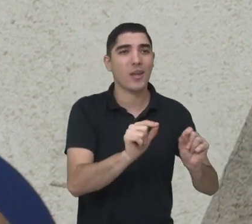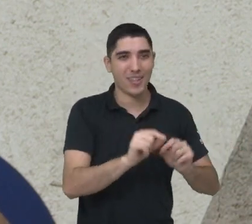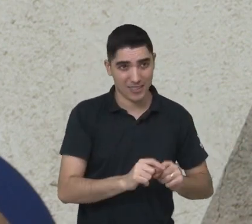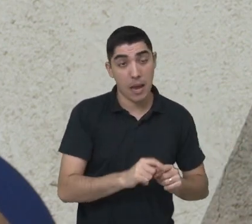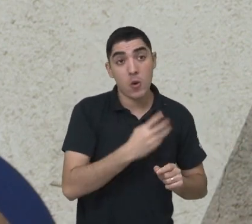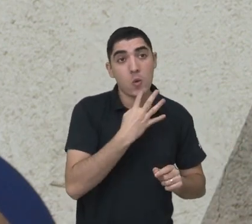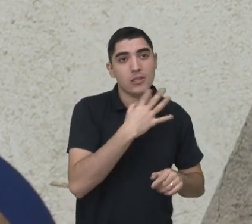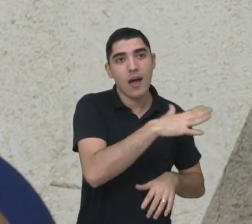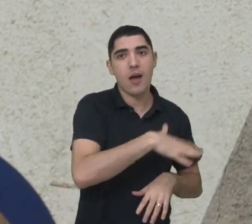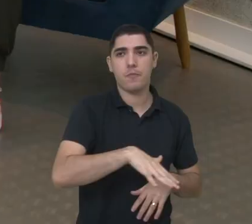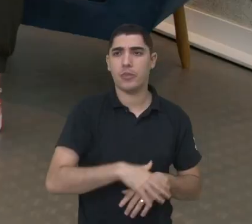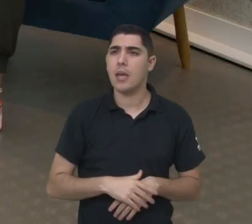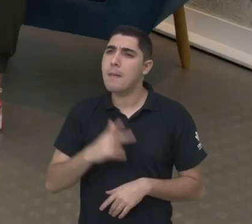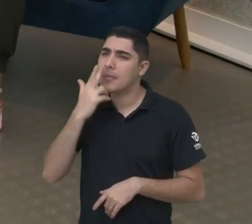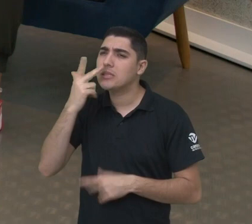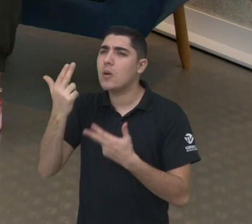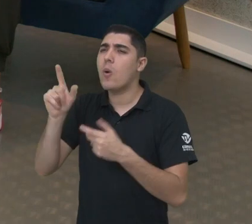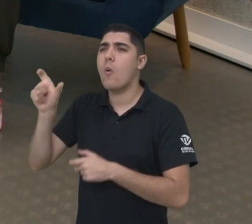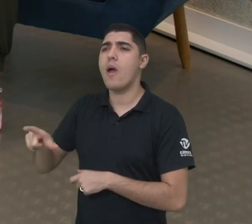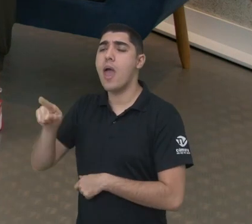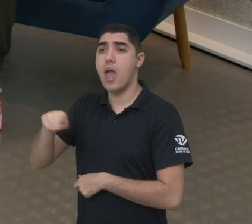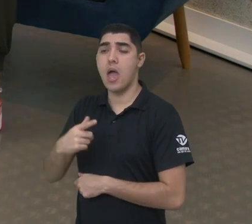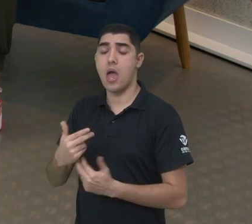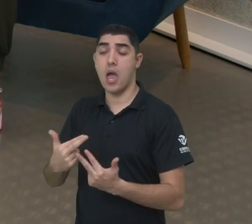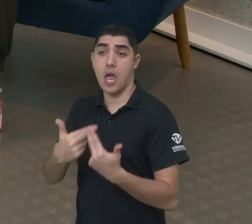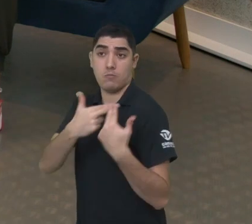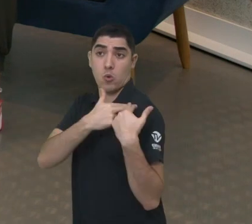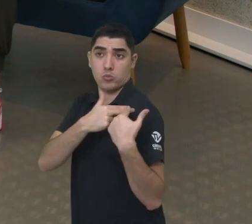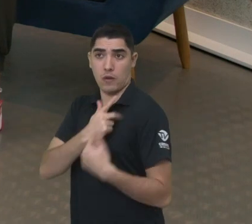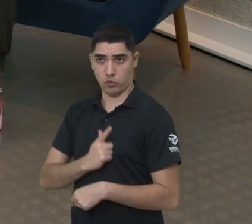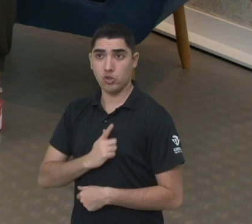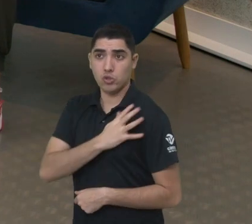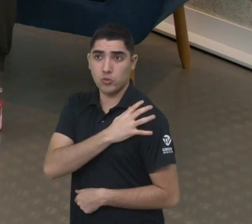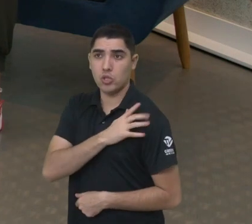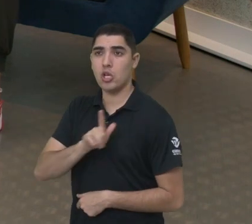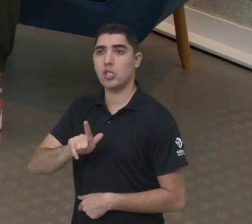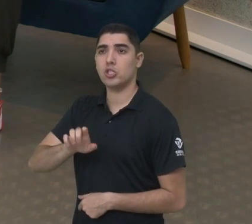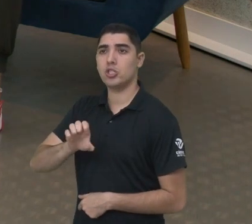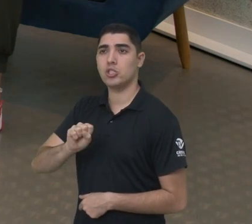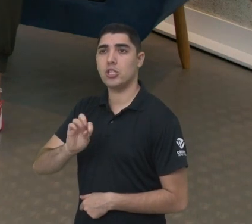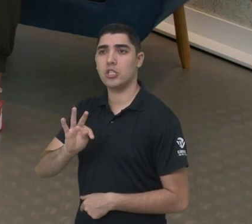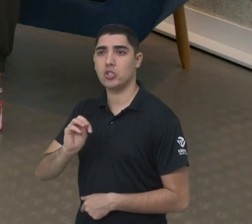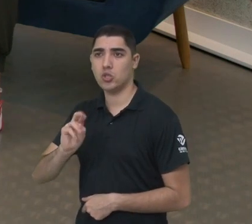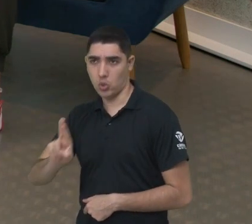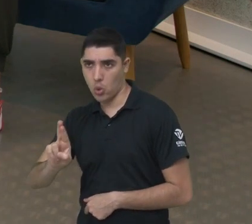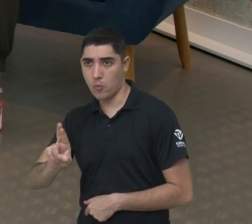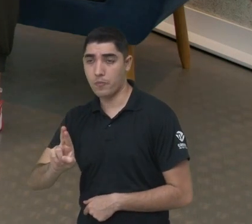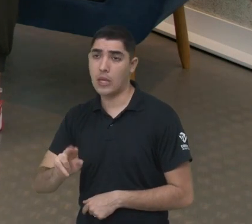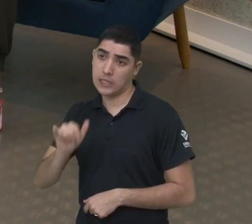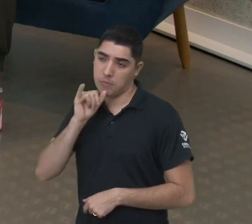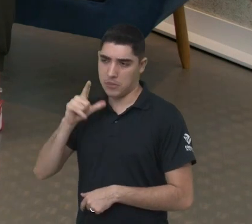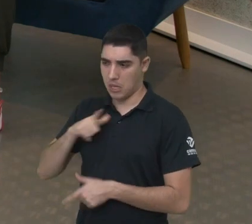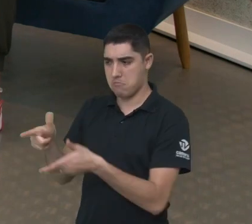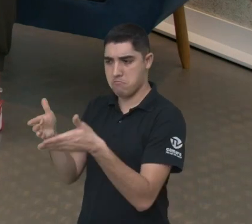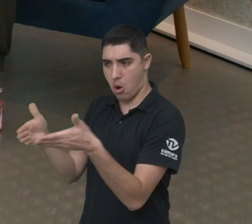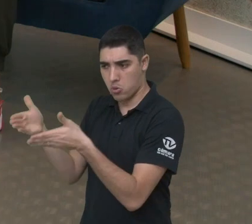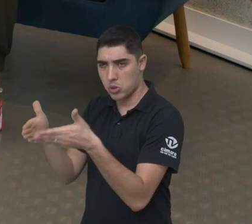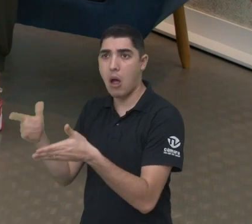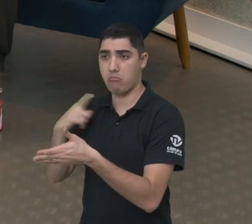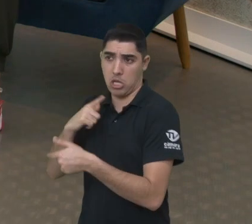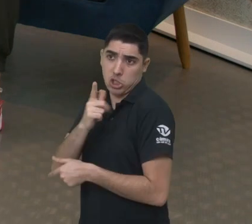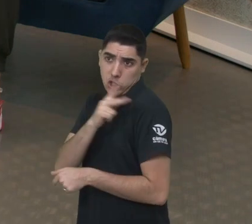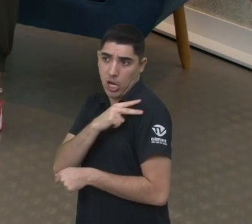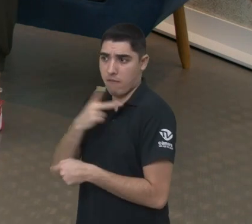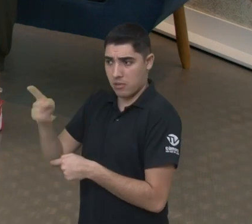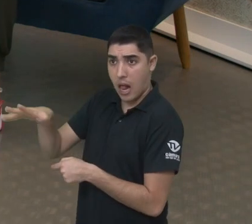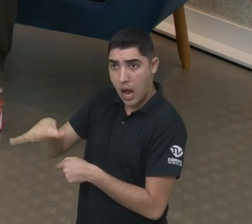as outras áreas. É como se ele fosse um gestor dentro da empresa, Fabiano? Porque, assim, Perfeito. A gente tem a produção, né? A linha de produção, coordenador de produção e tudo mais. E